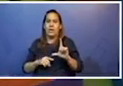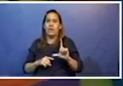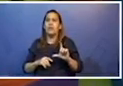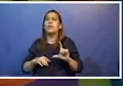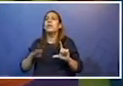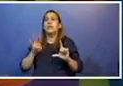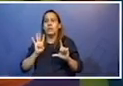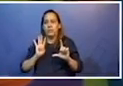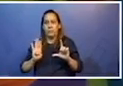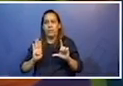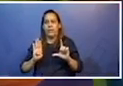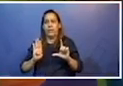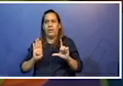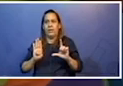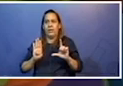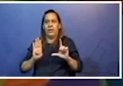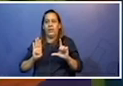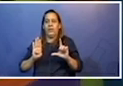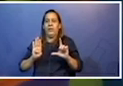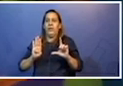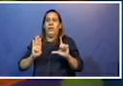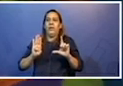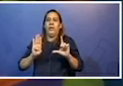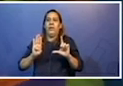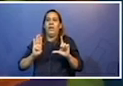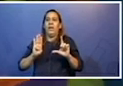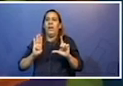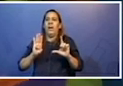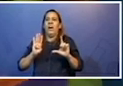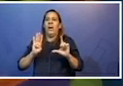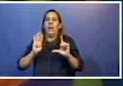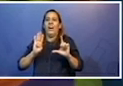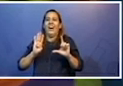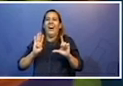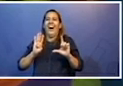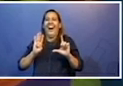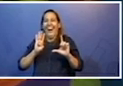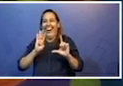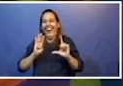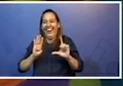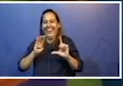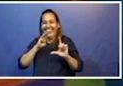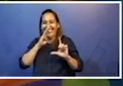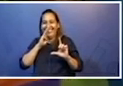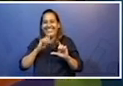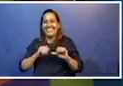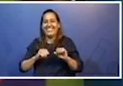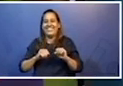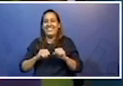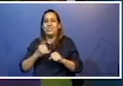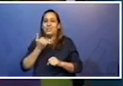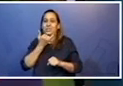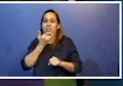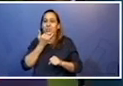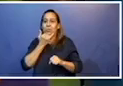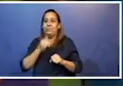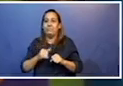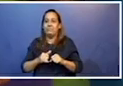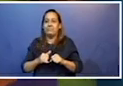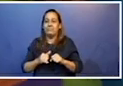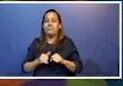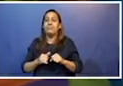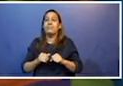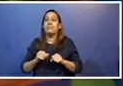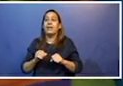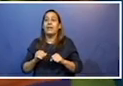Deu para saber? Acertou quem colocou letra A. Desculpa, vamos por ordem. Letra A.